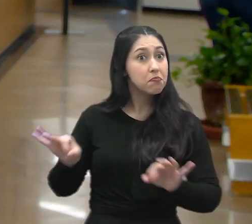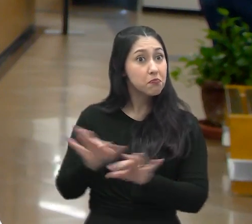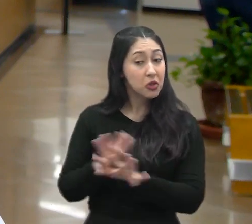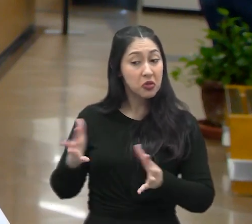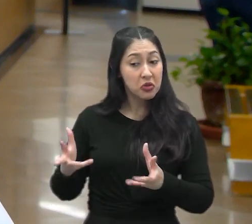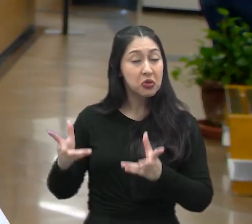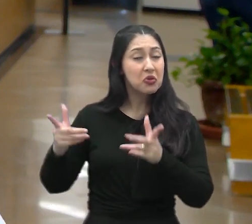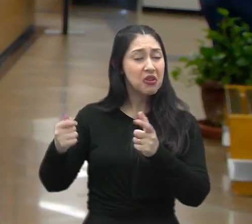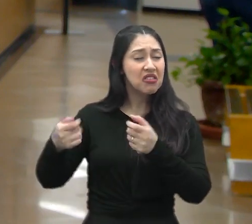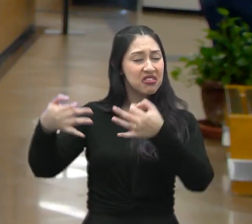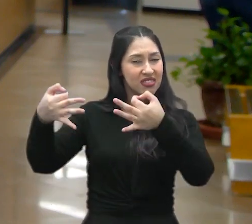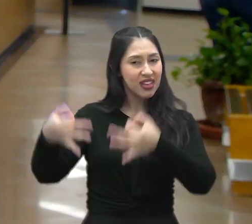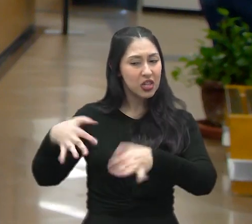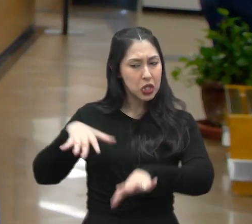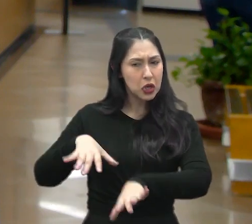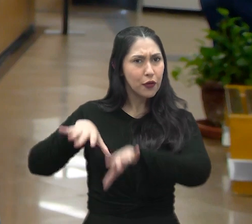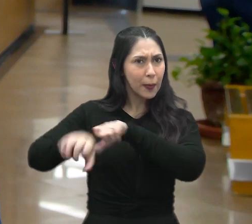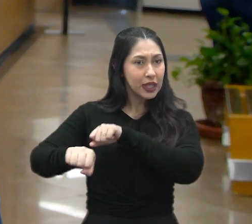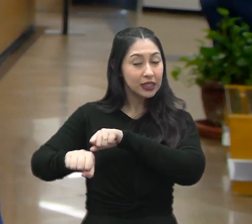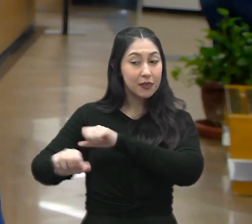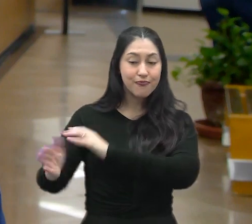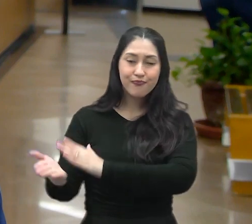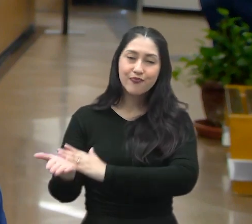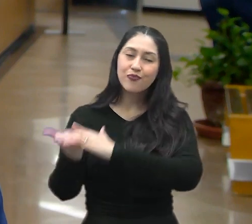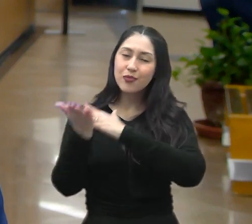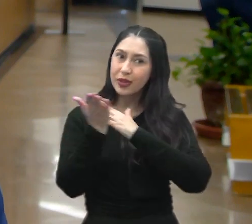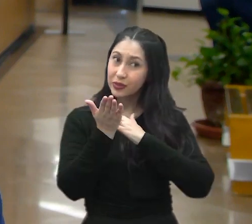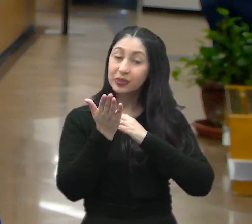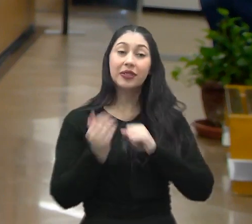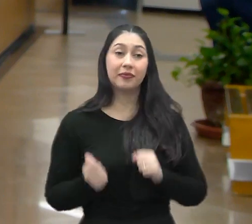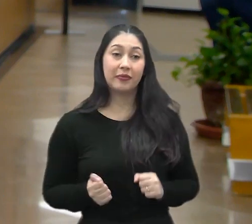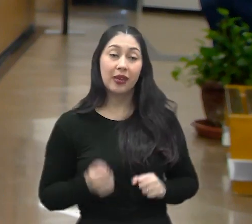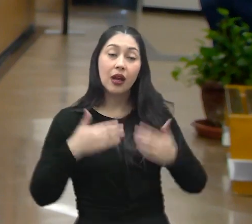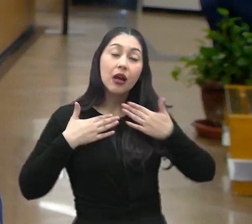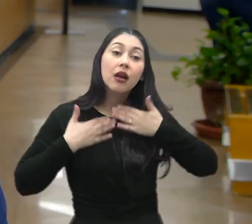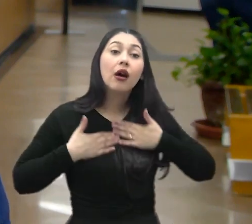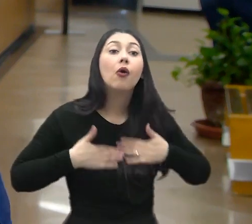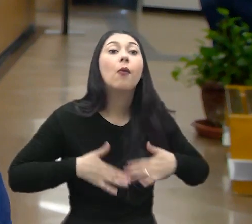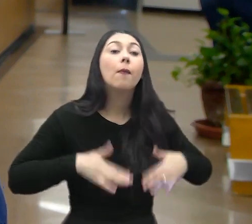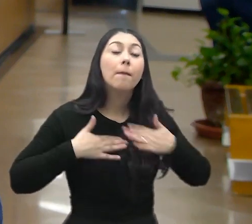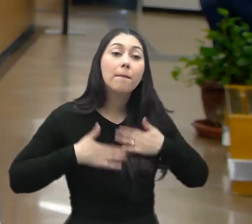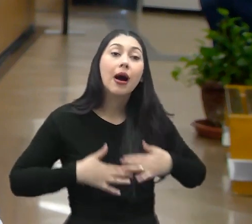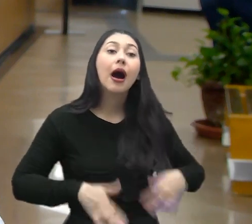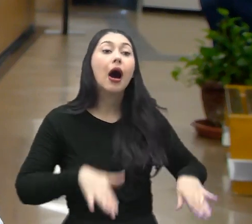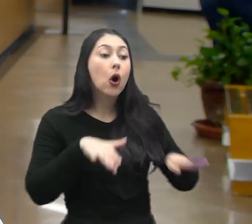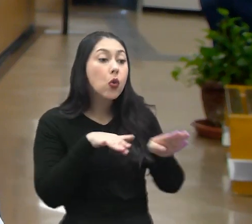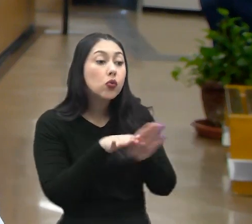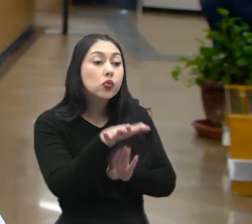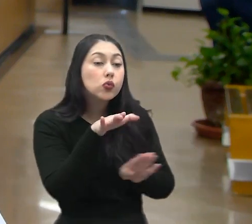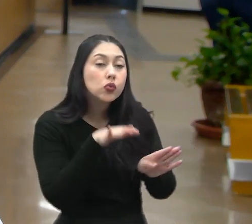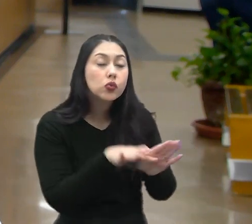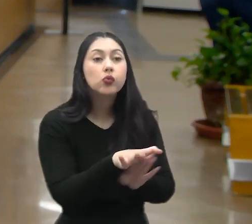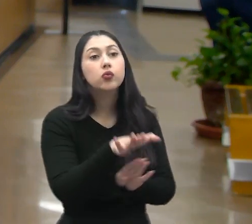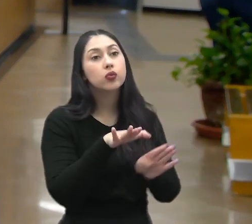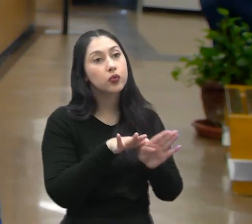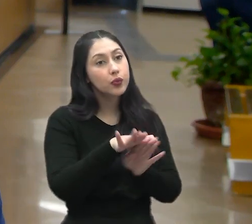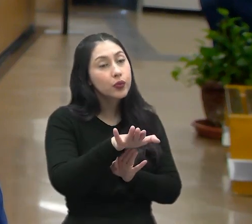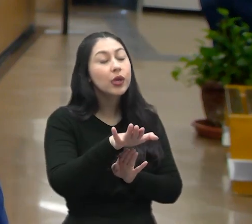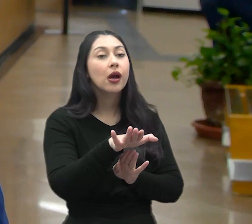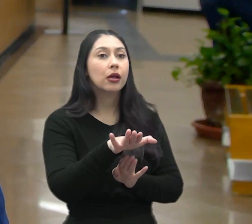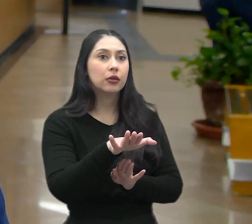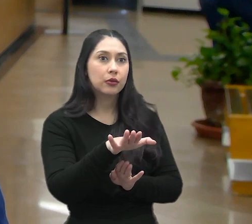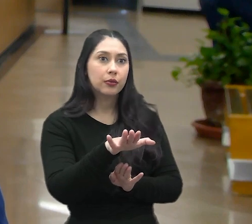pessoas prontas, qualificadas, formadas, para dar o devido atendimento a essa mãe, acalmá-la, dar uma